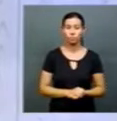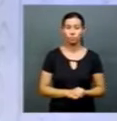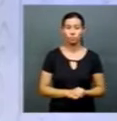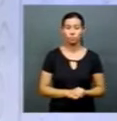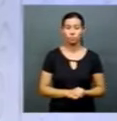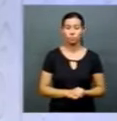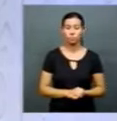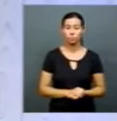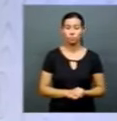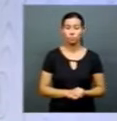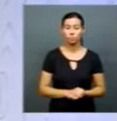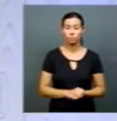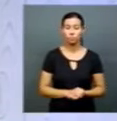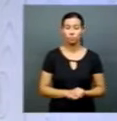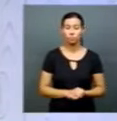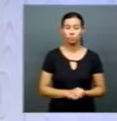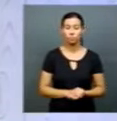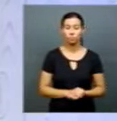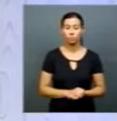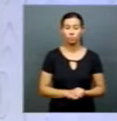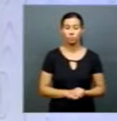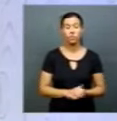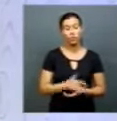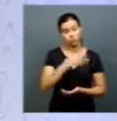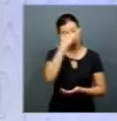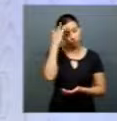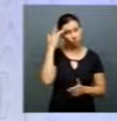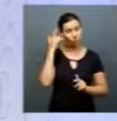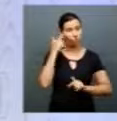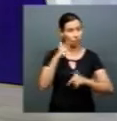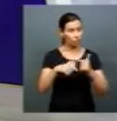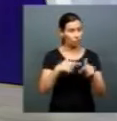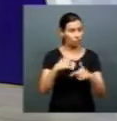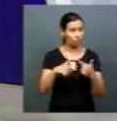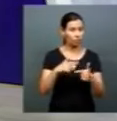startup que já errou uma, duas, três vezes. É fato isso?